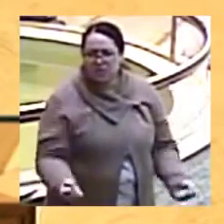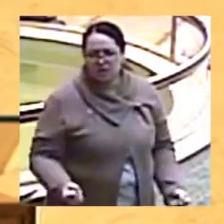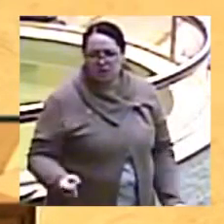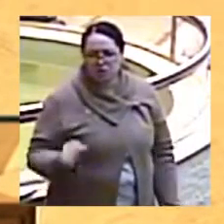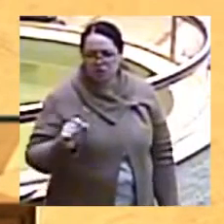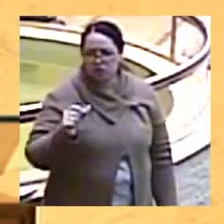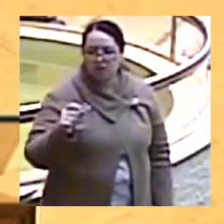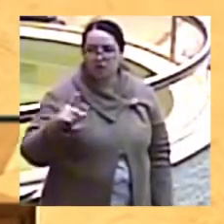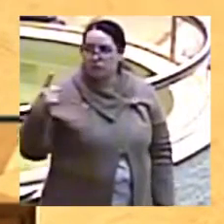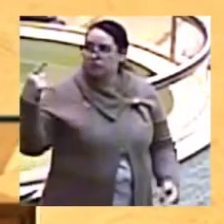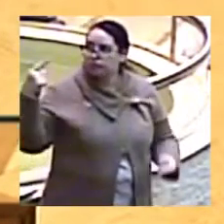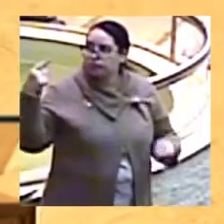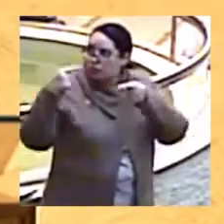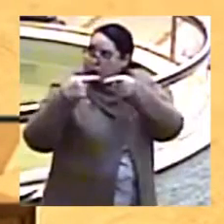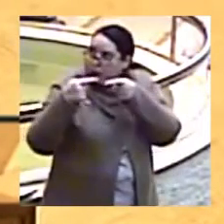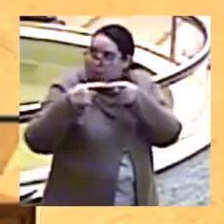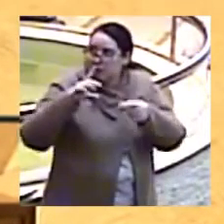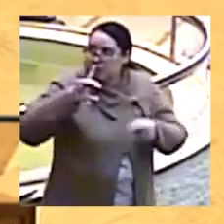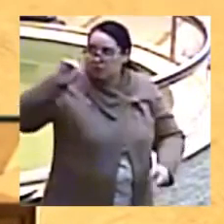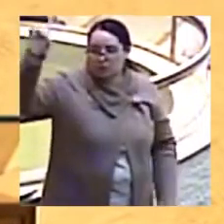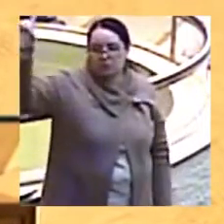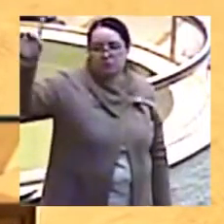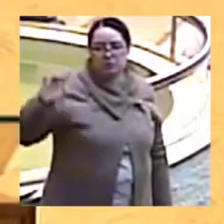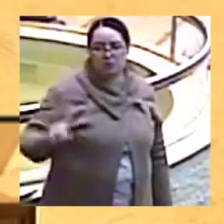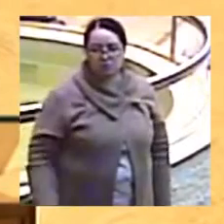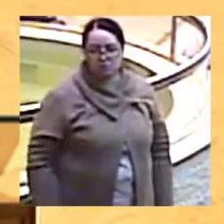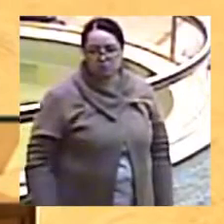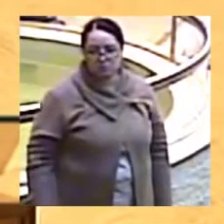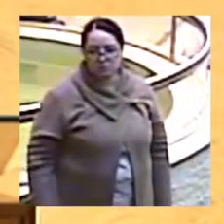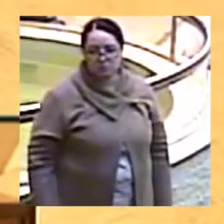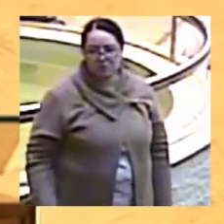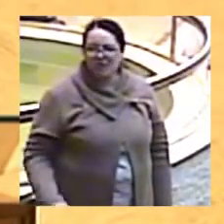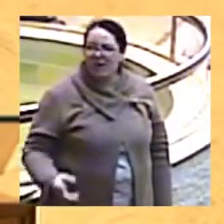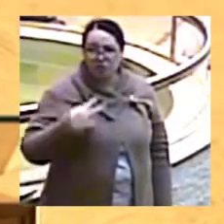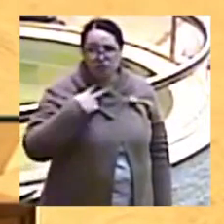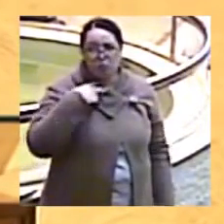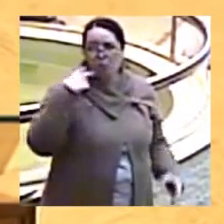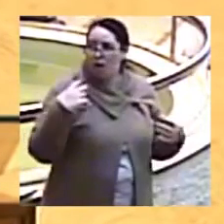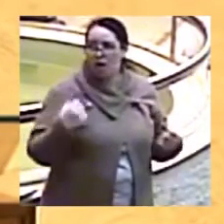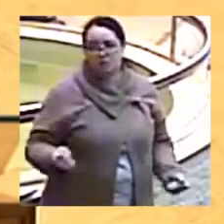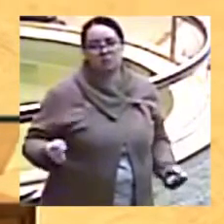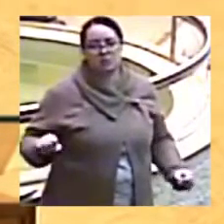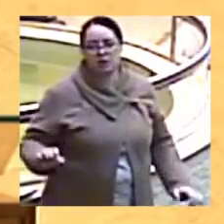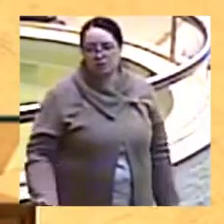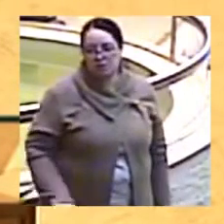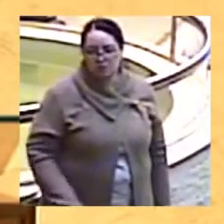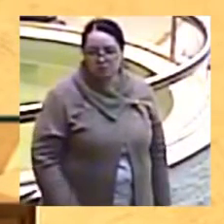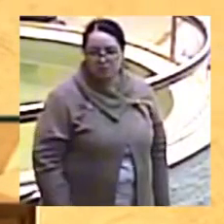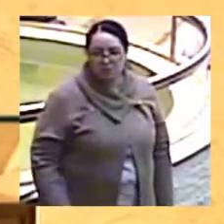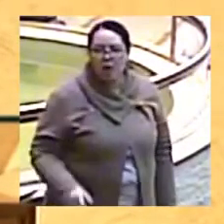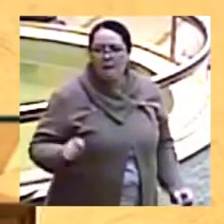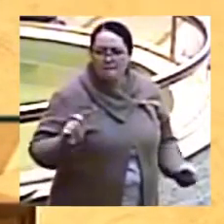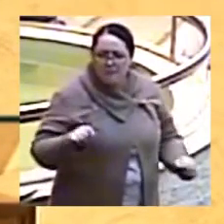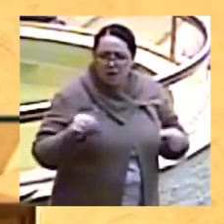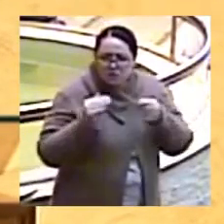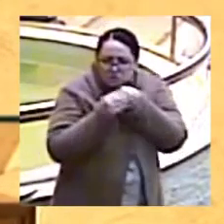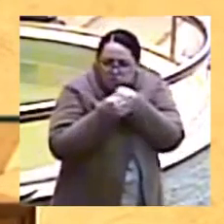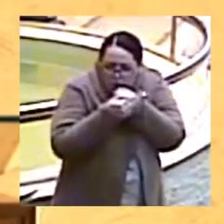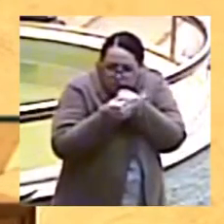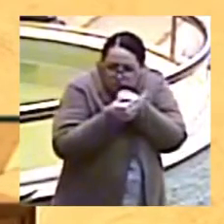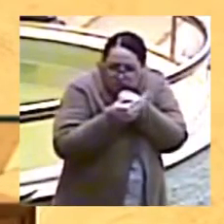de acordo com a palavra do Senhor. Ele não pode aceitar, ele não pode se esconder, atrás do problema.